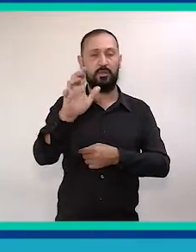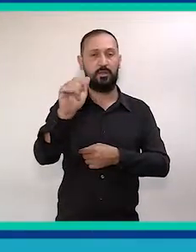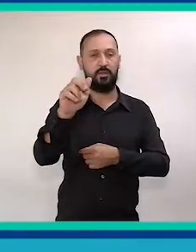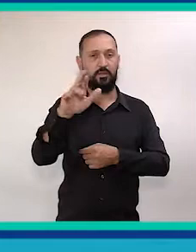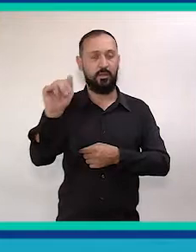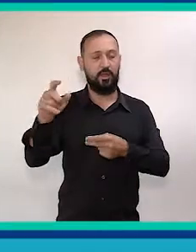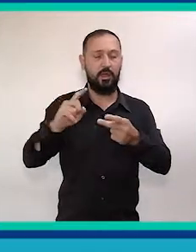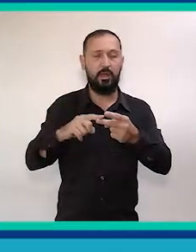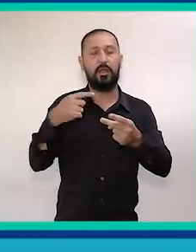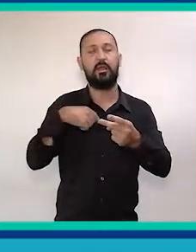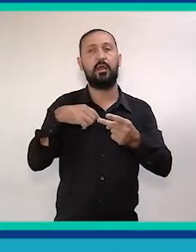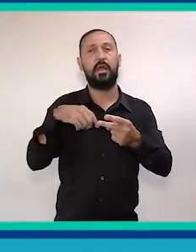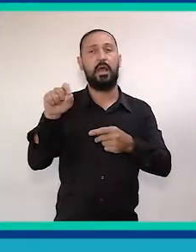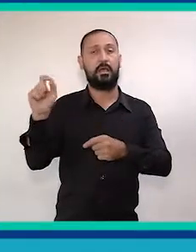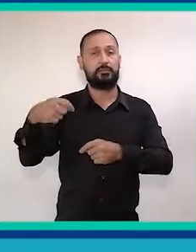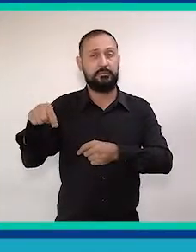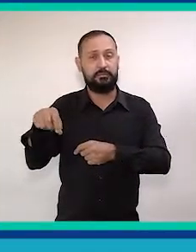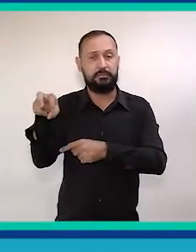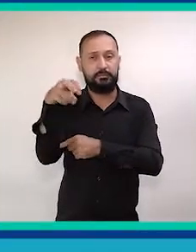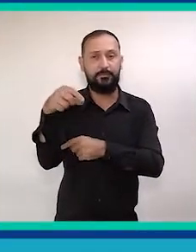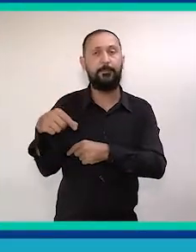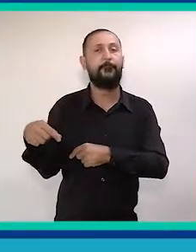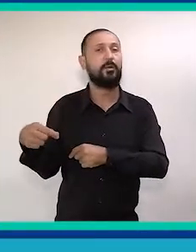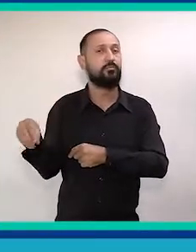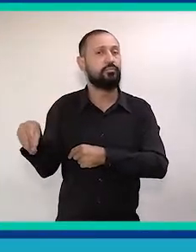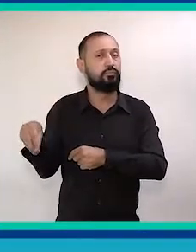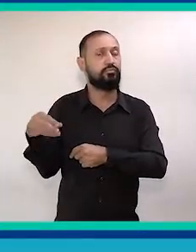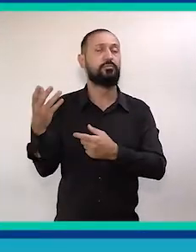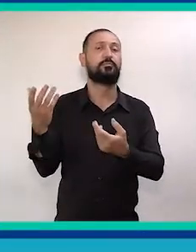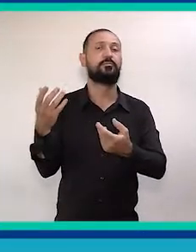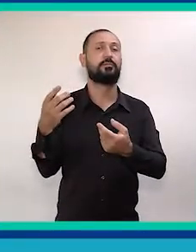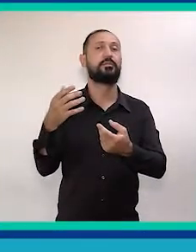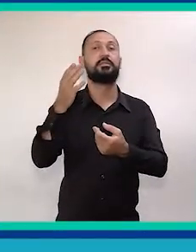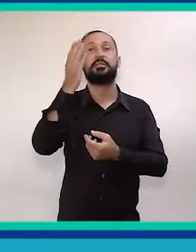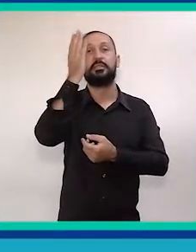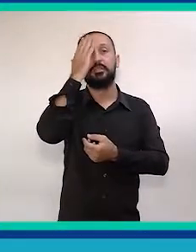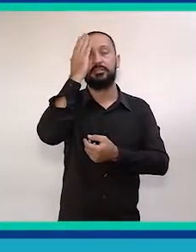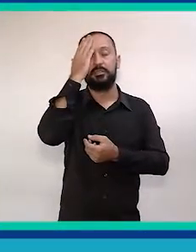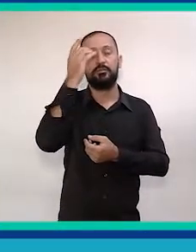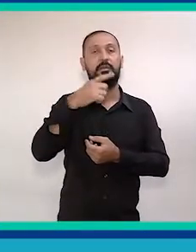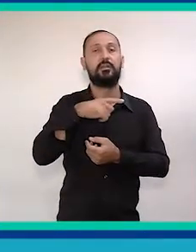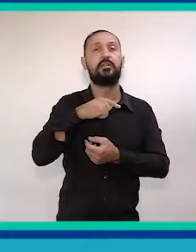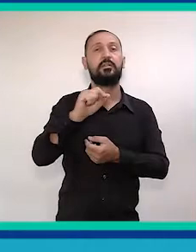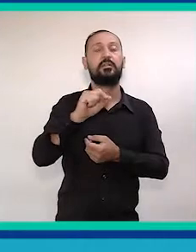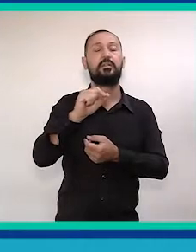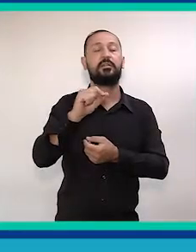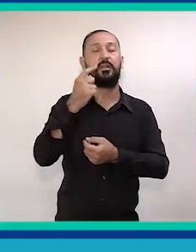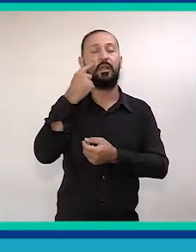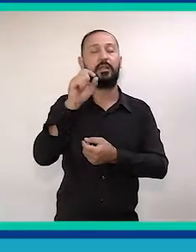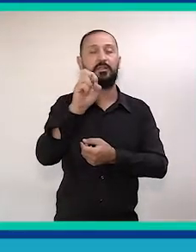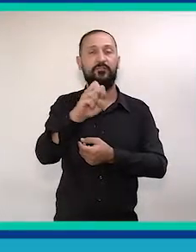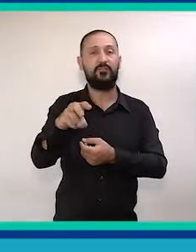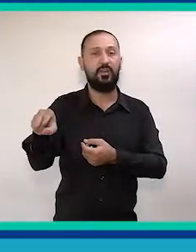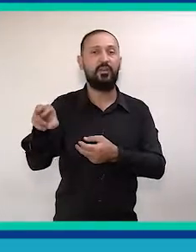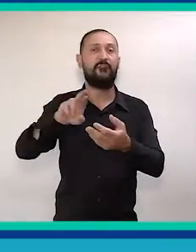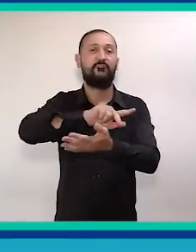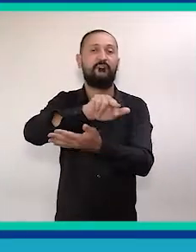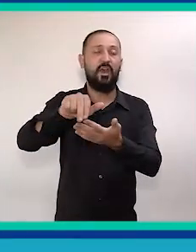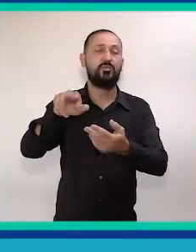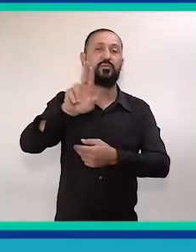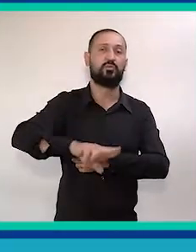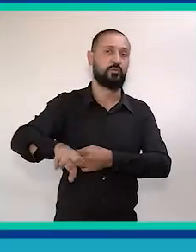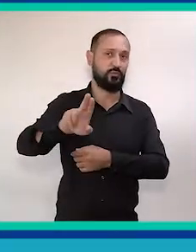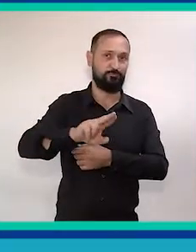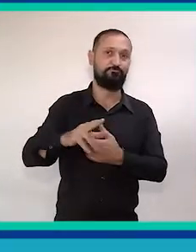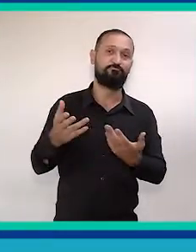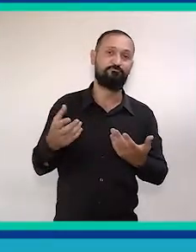do Brasil, as cascavéis, as corais, enfim, os animais peçonhentos de uma forma geral, a gente já sabe que eles apresentam essas toxinas